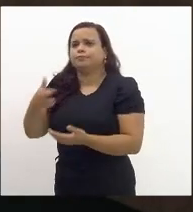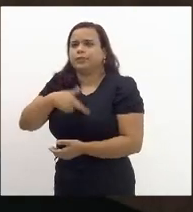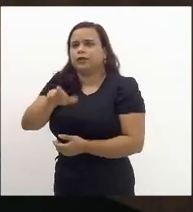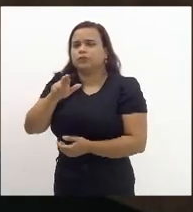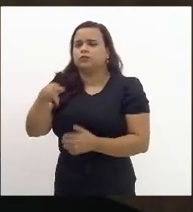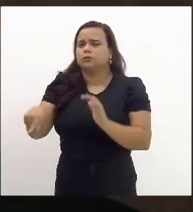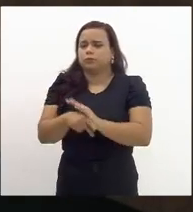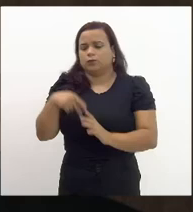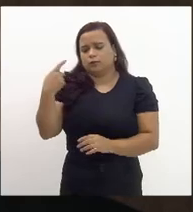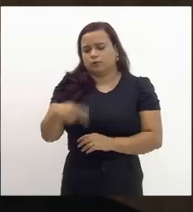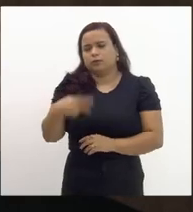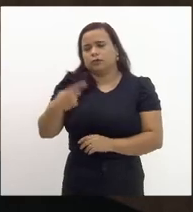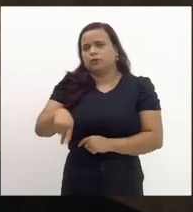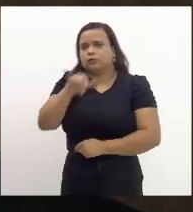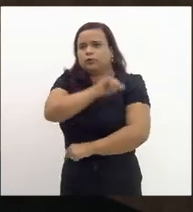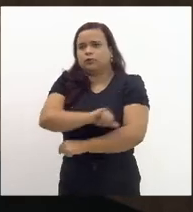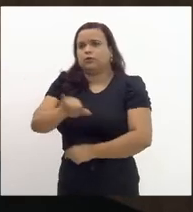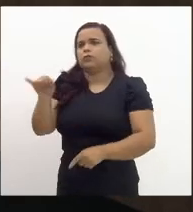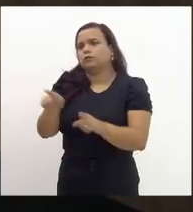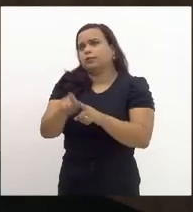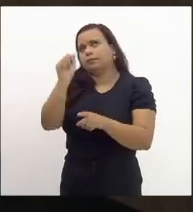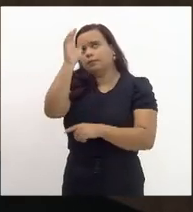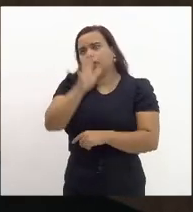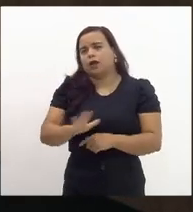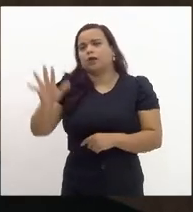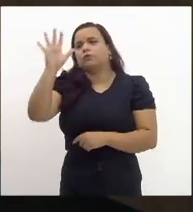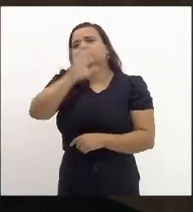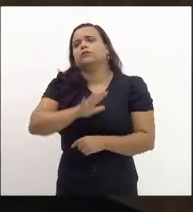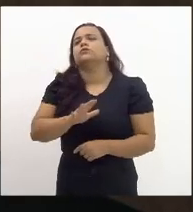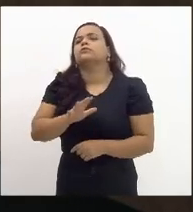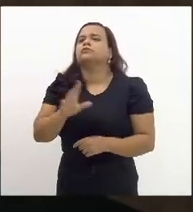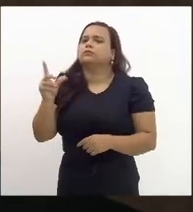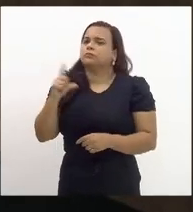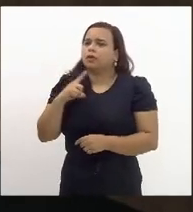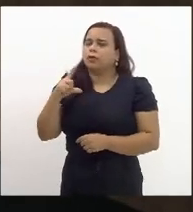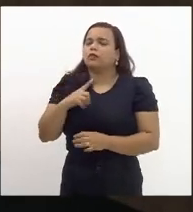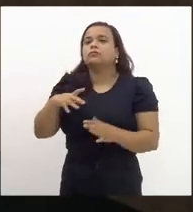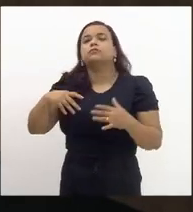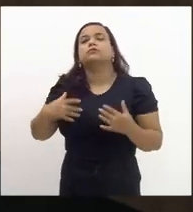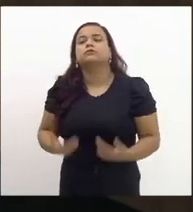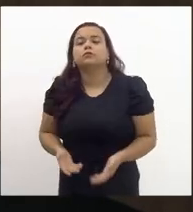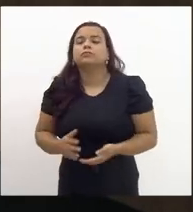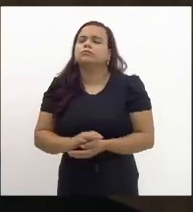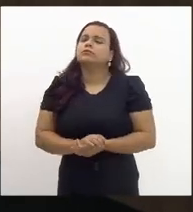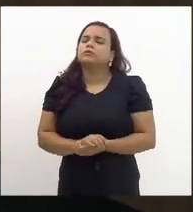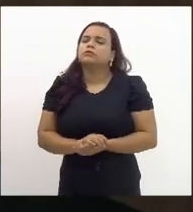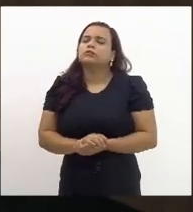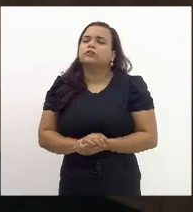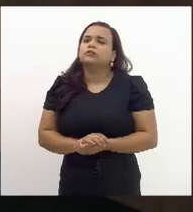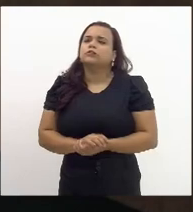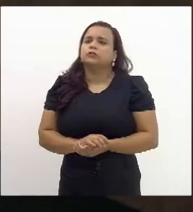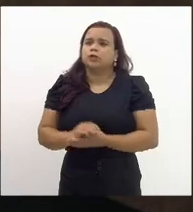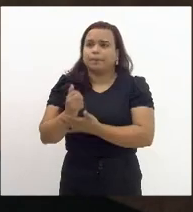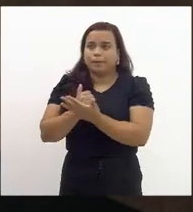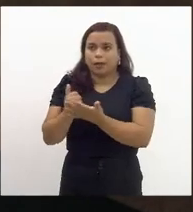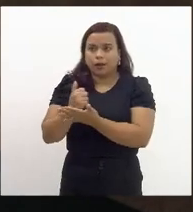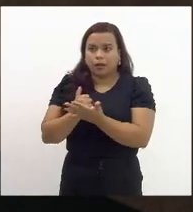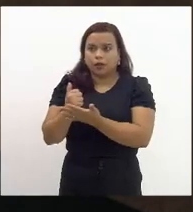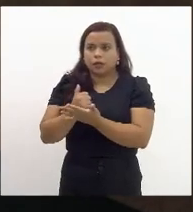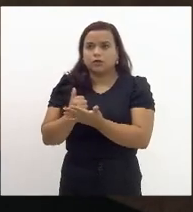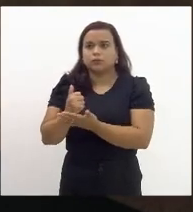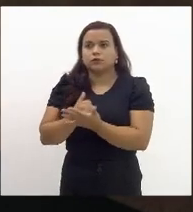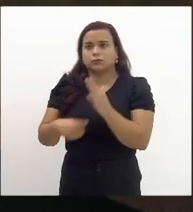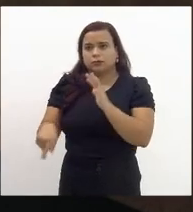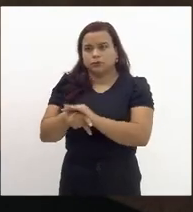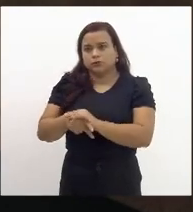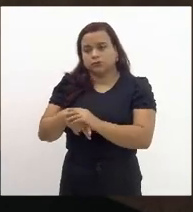nosso Estado tem e que o nosso país tem por ser um Estado laico. E aí, presidente, baseado nessa